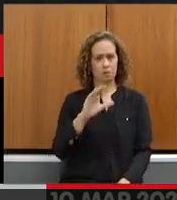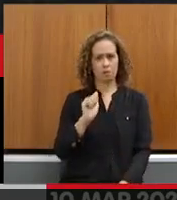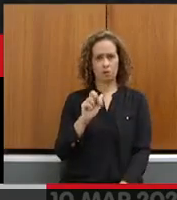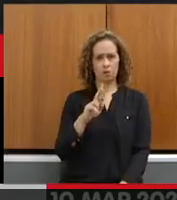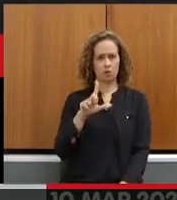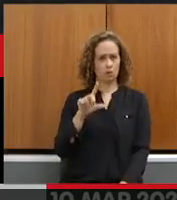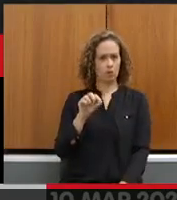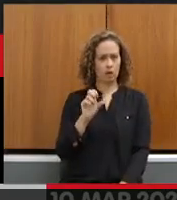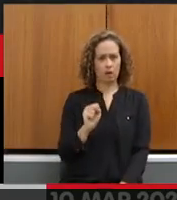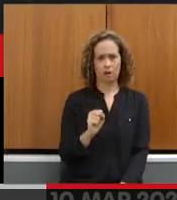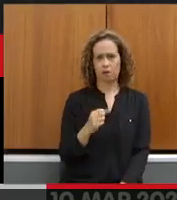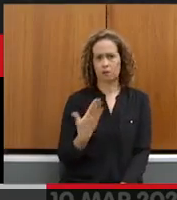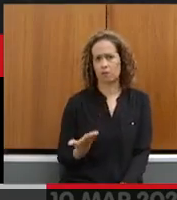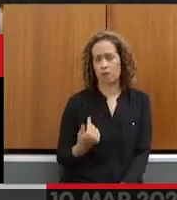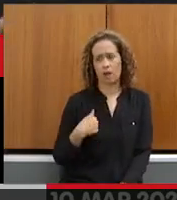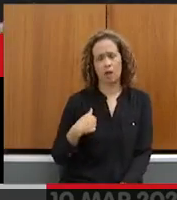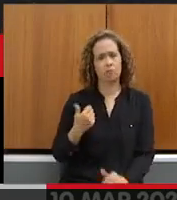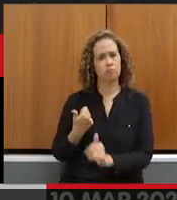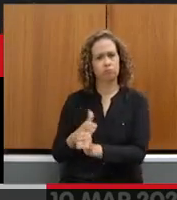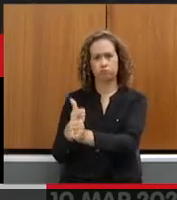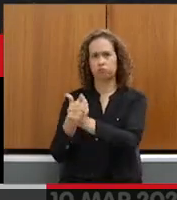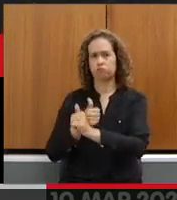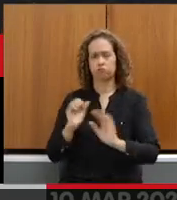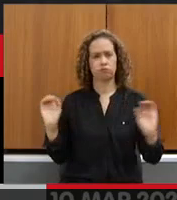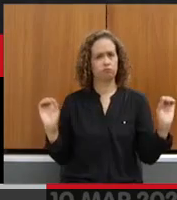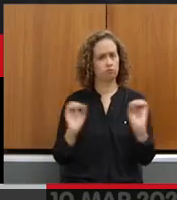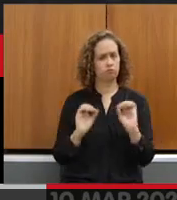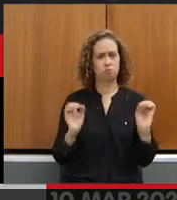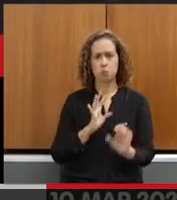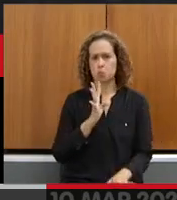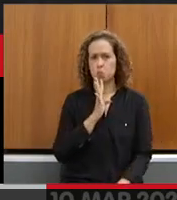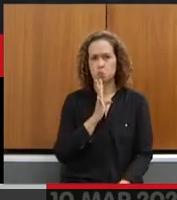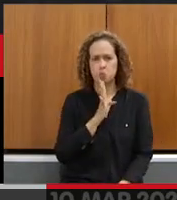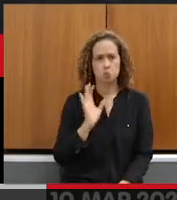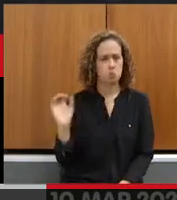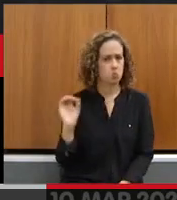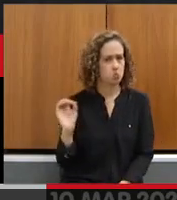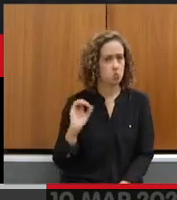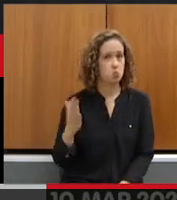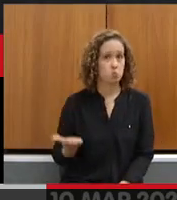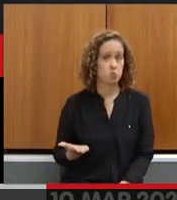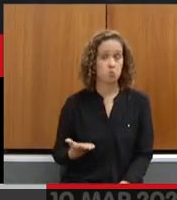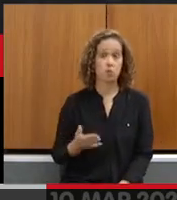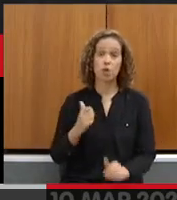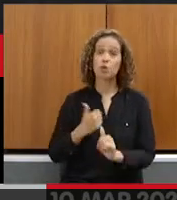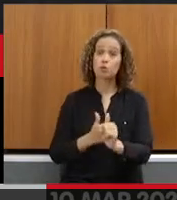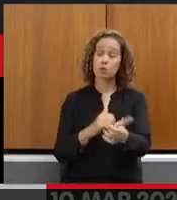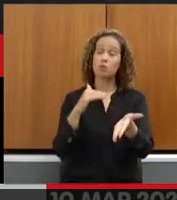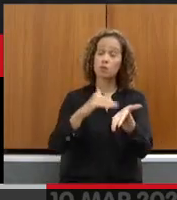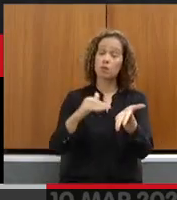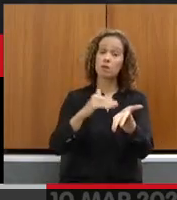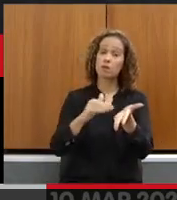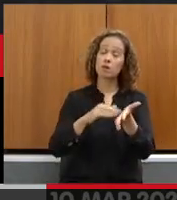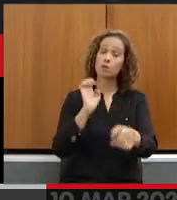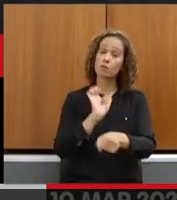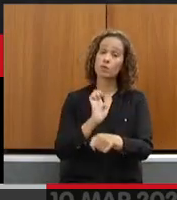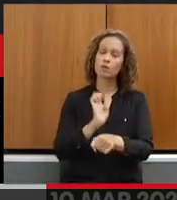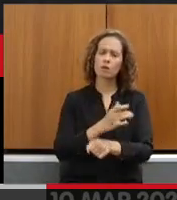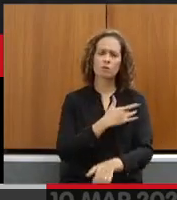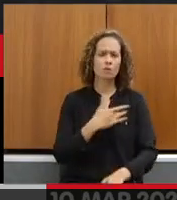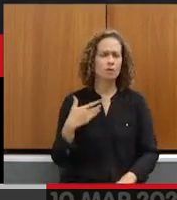desculpa a sinceridade mas eu com todo respeito mas eu não conhecia eu fico secretário de estado de saúde o